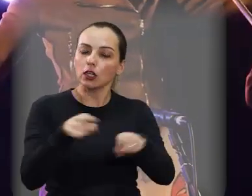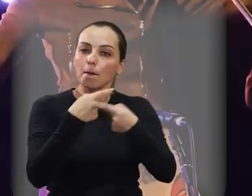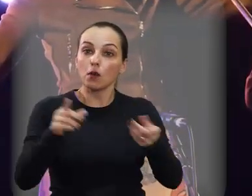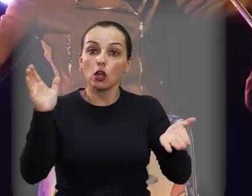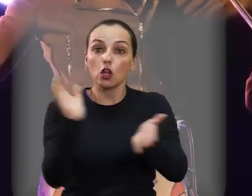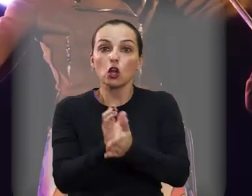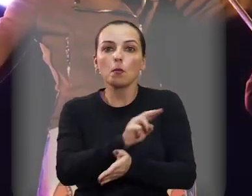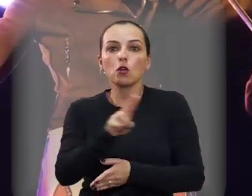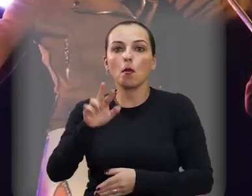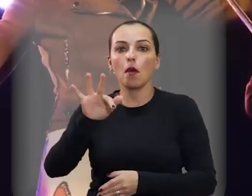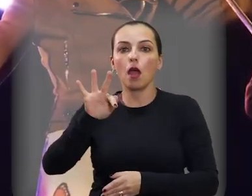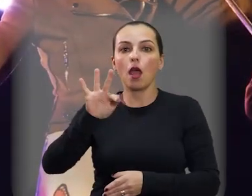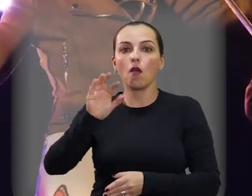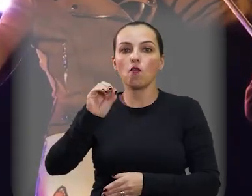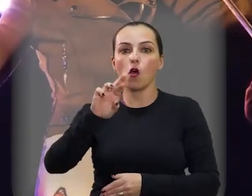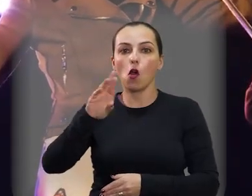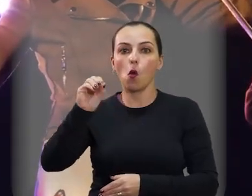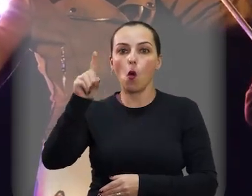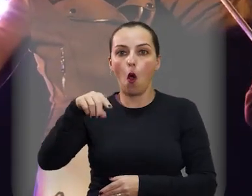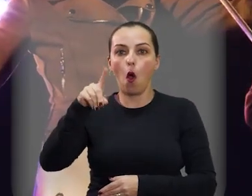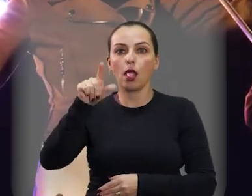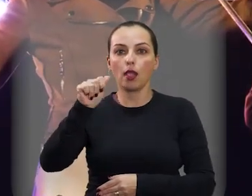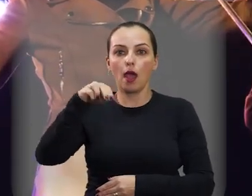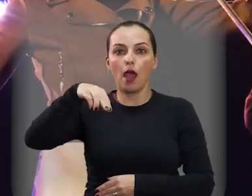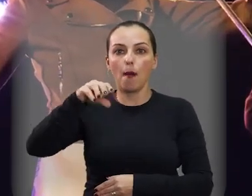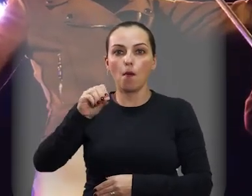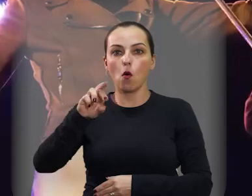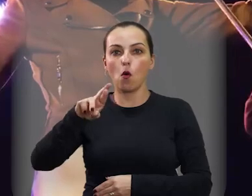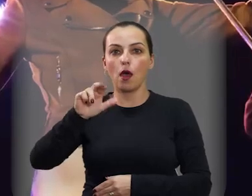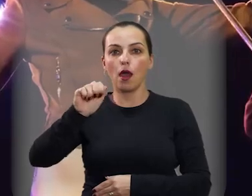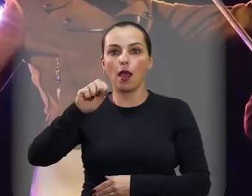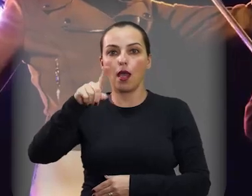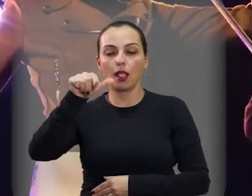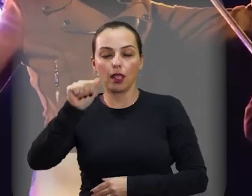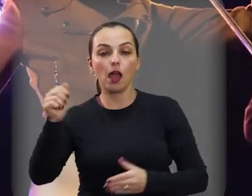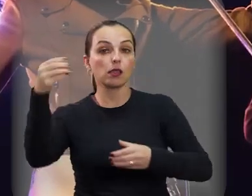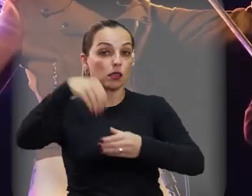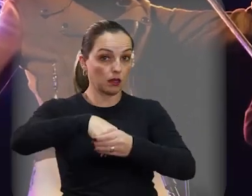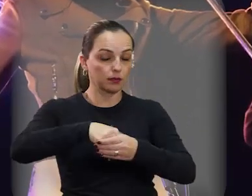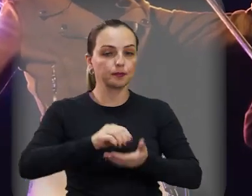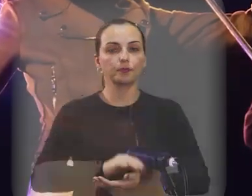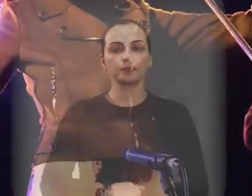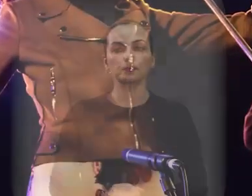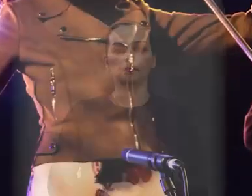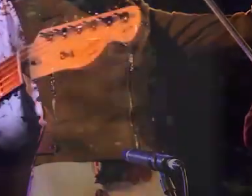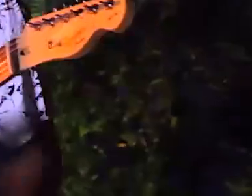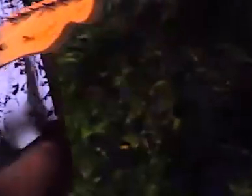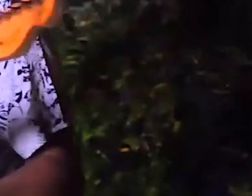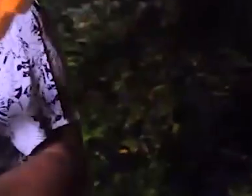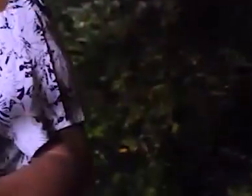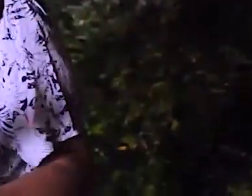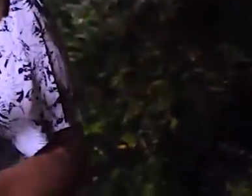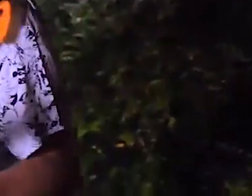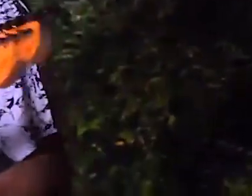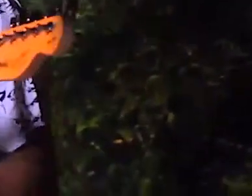Então, hoje, né, tô atuando enquanto artista, enquanto música no Forró da Morada.